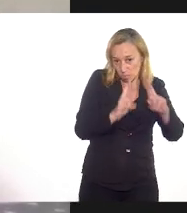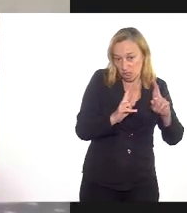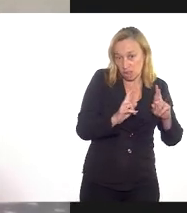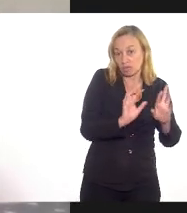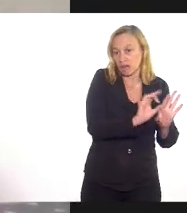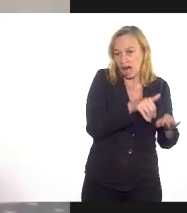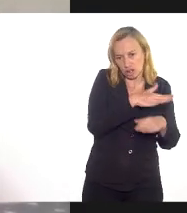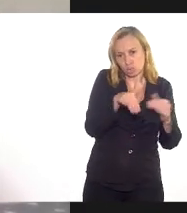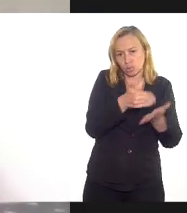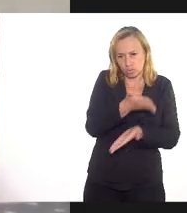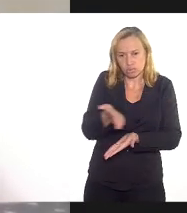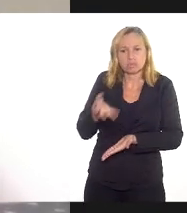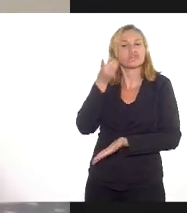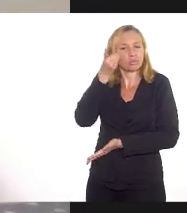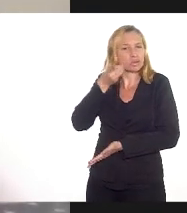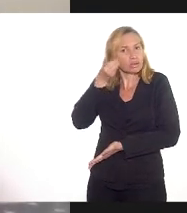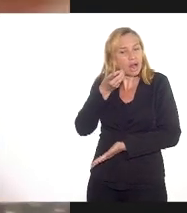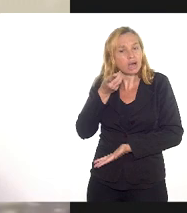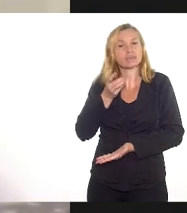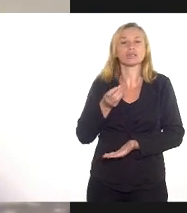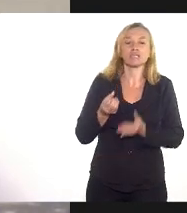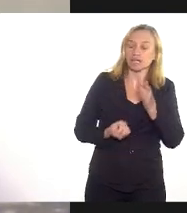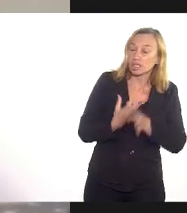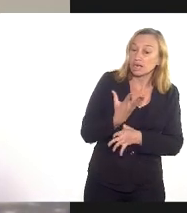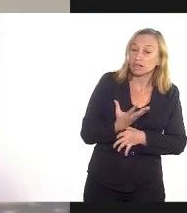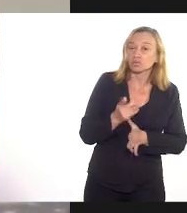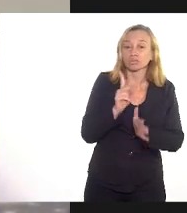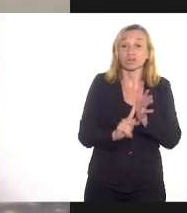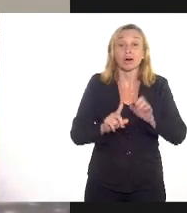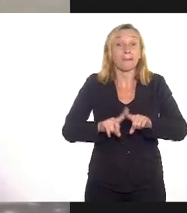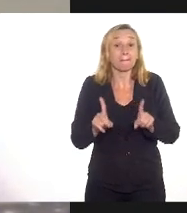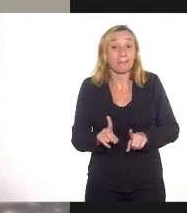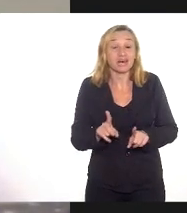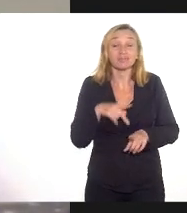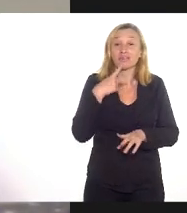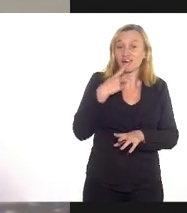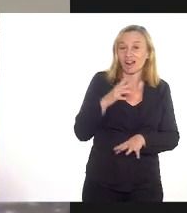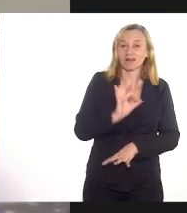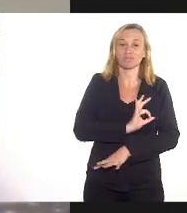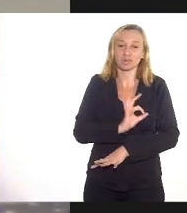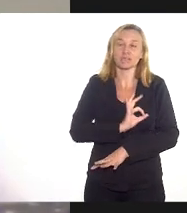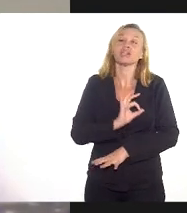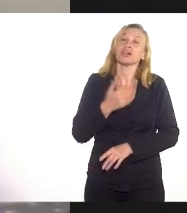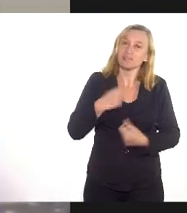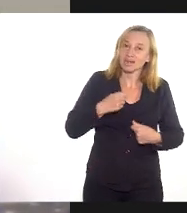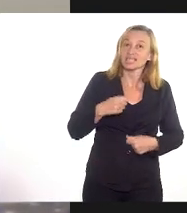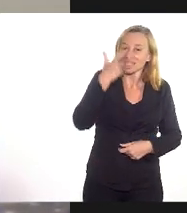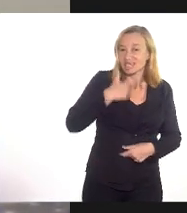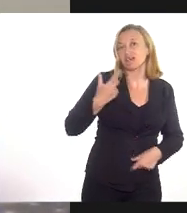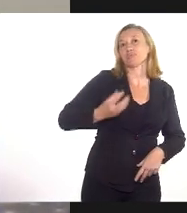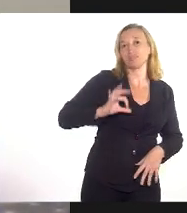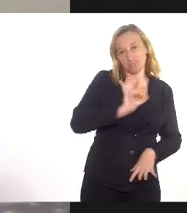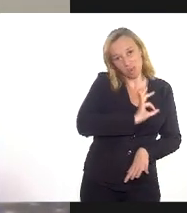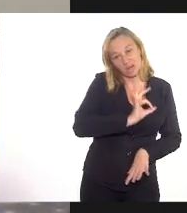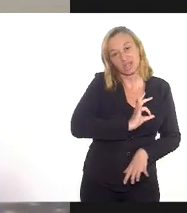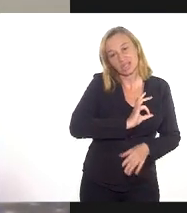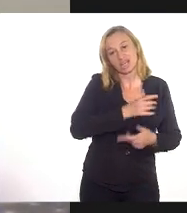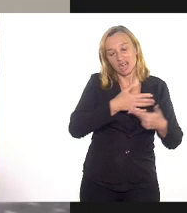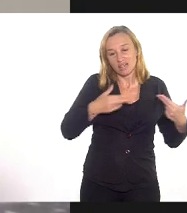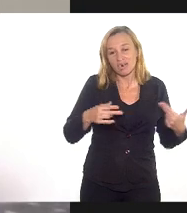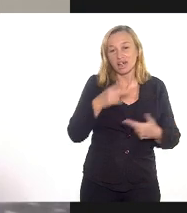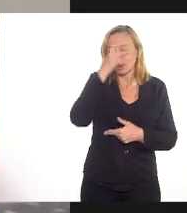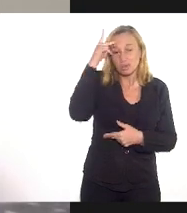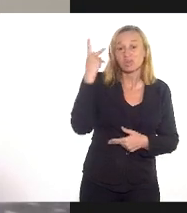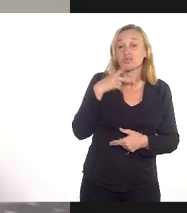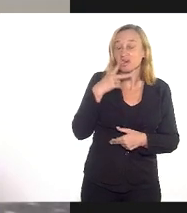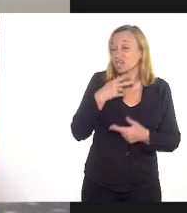claro, todos os parlamentares, né? E o autor do projeto, mas para falar de polícia tem que ter vivido polícia. E muita gente fala daquilo